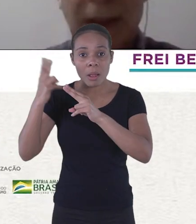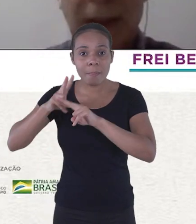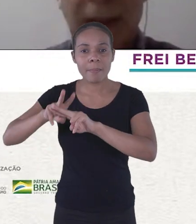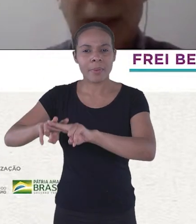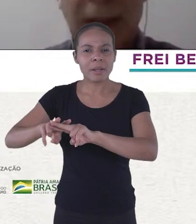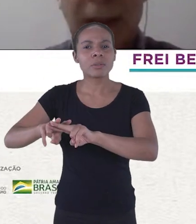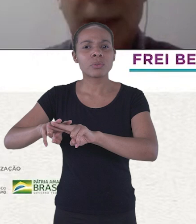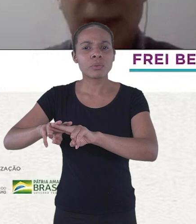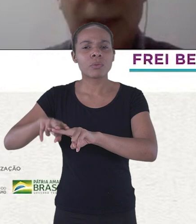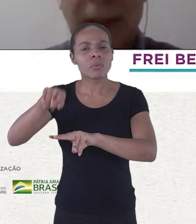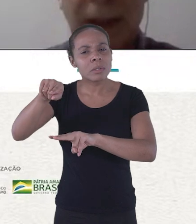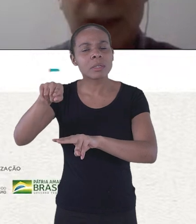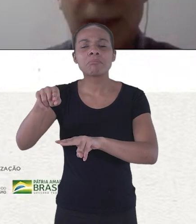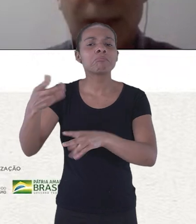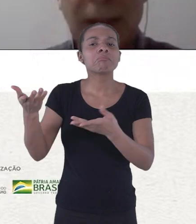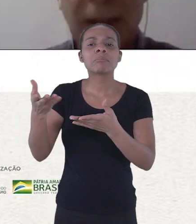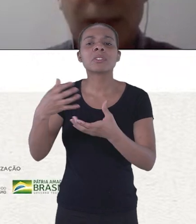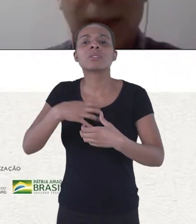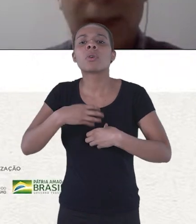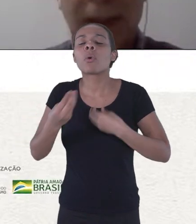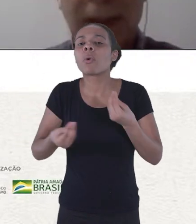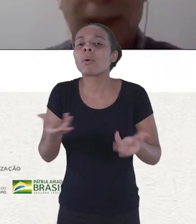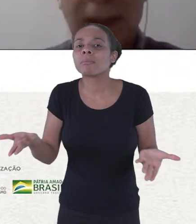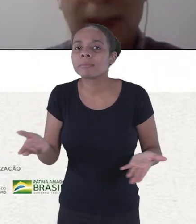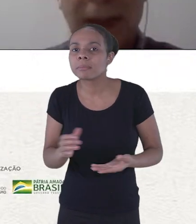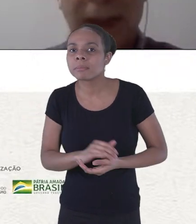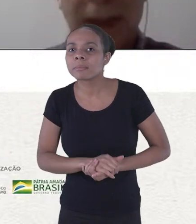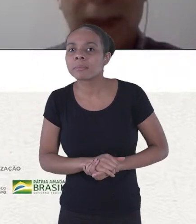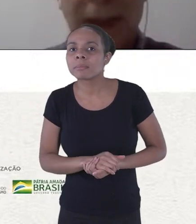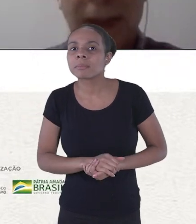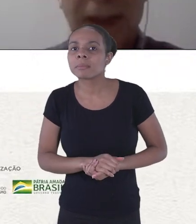forma tivesse boa.